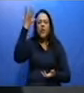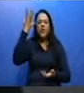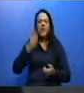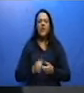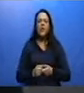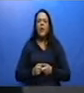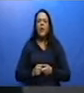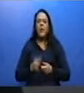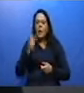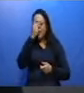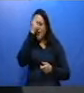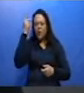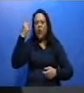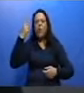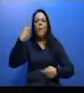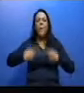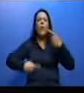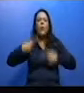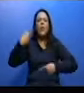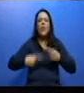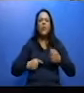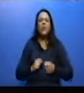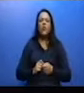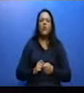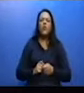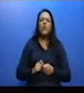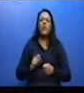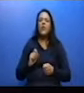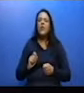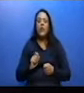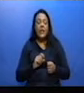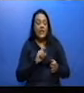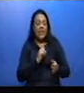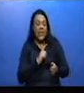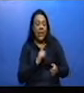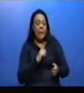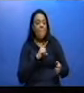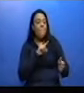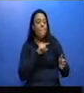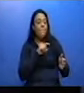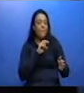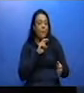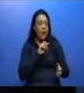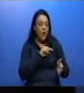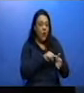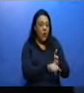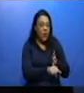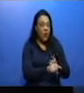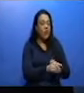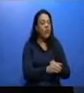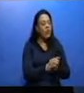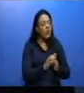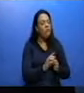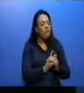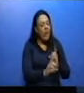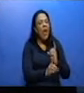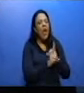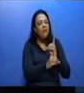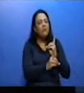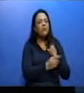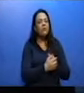de São Paulo? Olha, são perguntas que a gente pode descobrir. Item 4, os